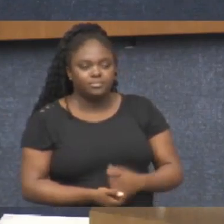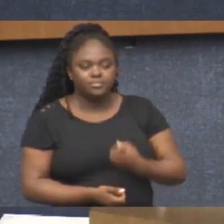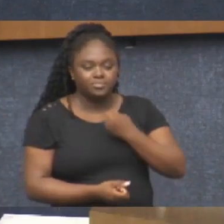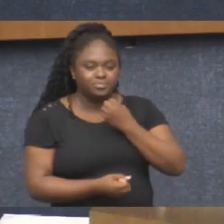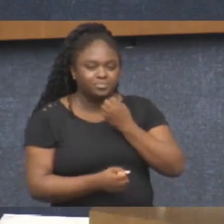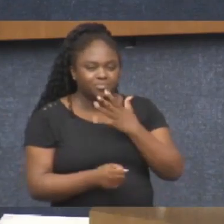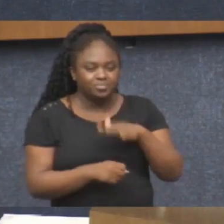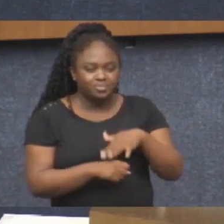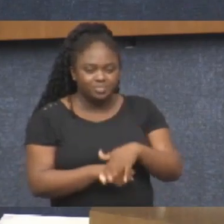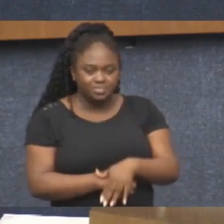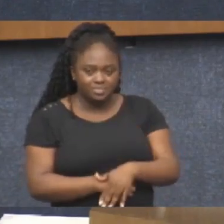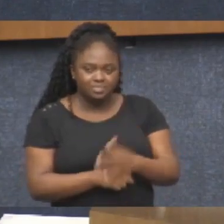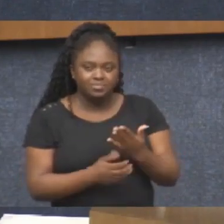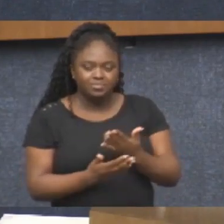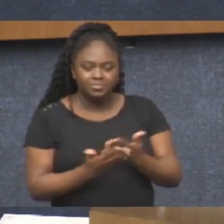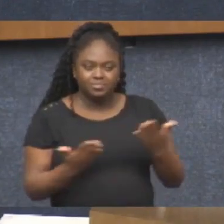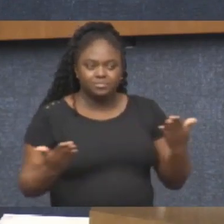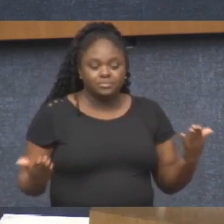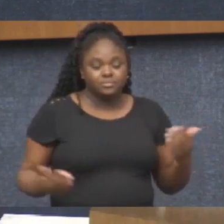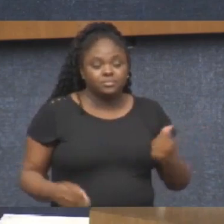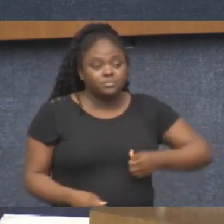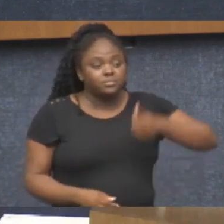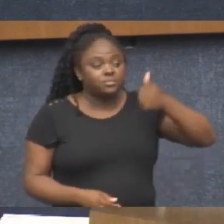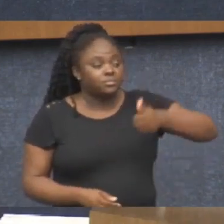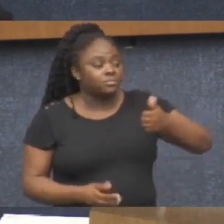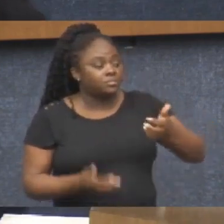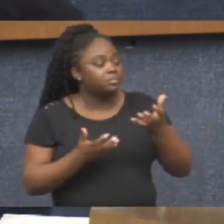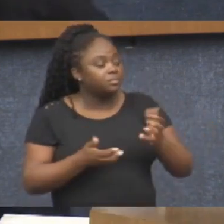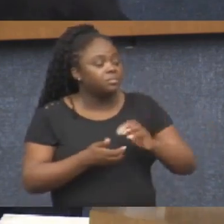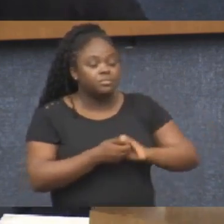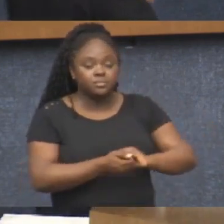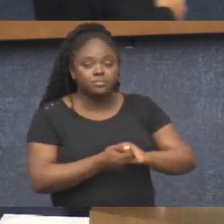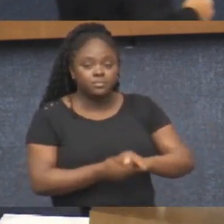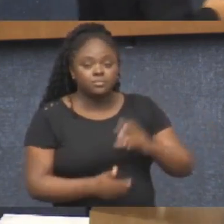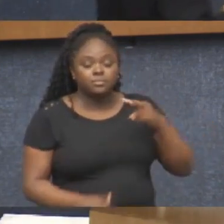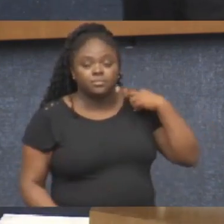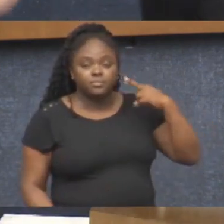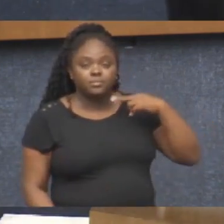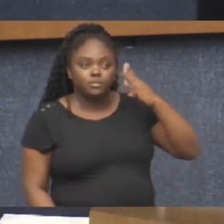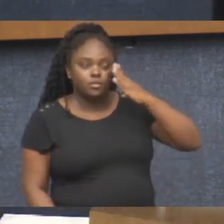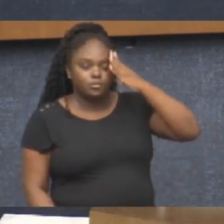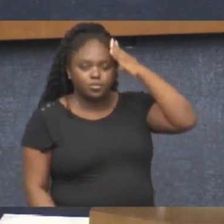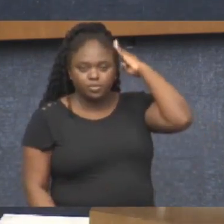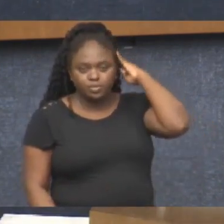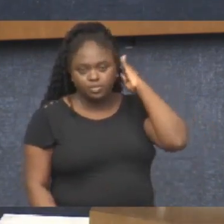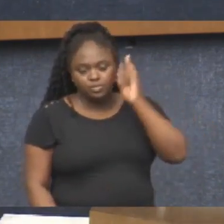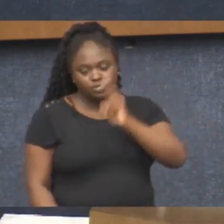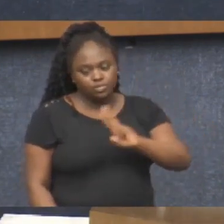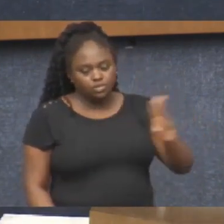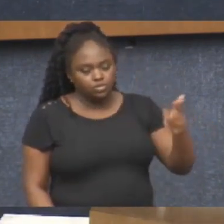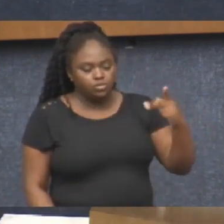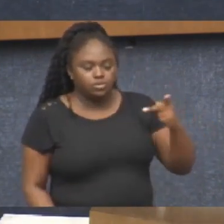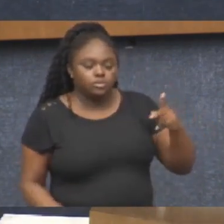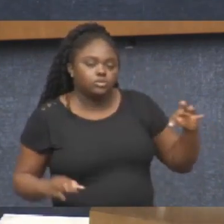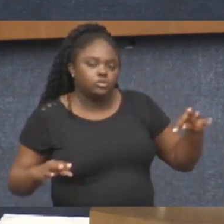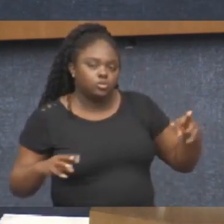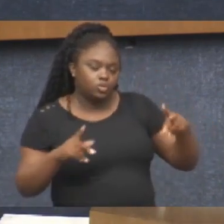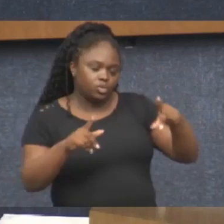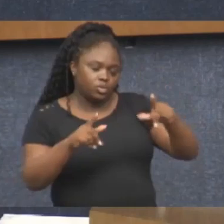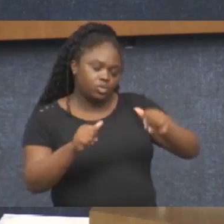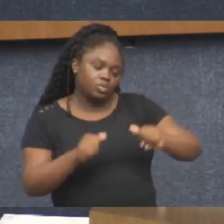Boa noite, gente. Primeiro, queria cumprimentar o Bruno, né, e, em nome dele, todo o resto